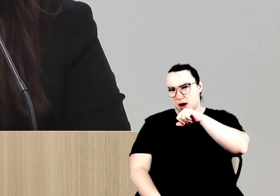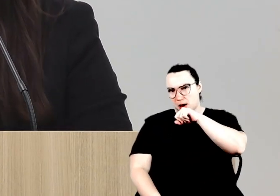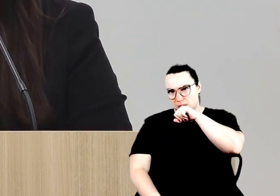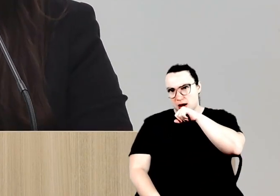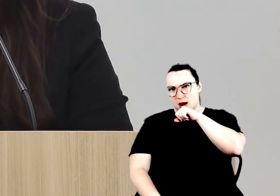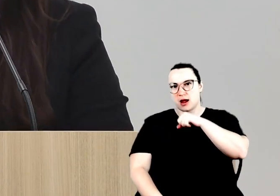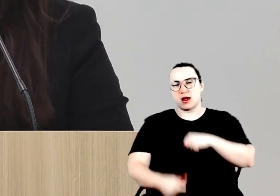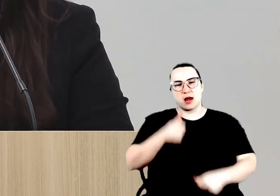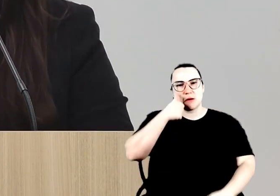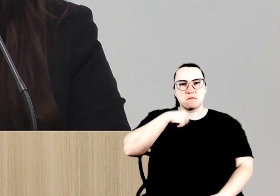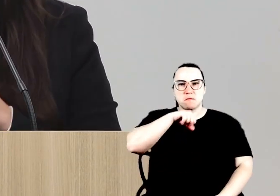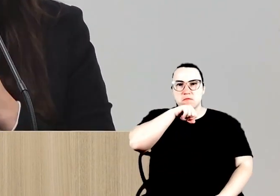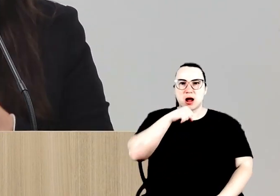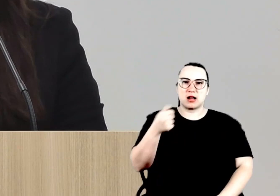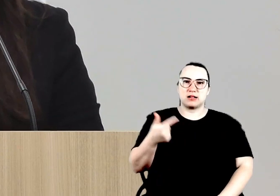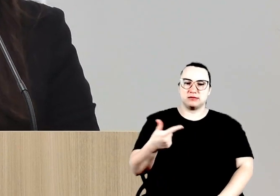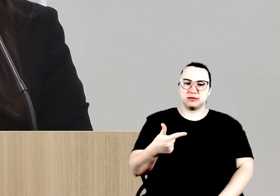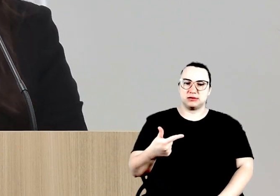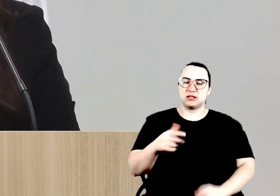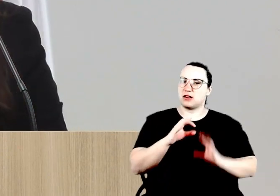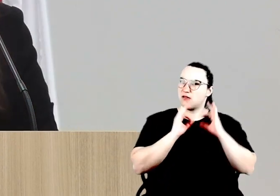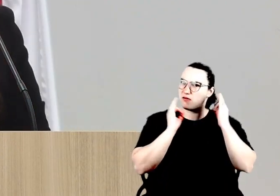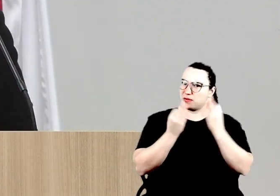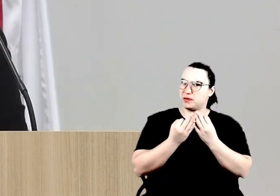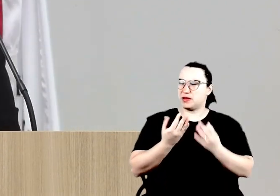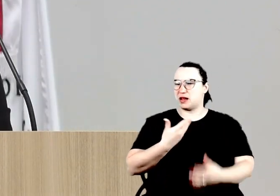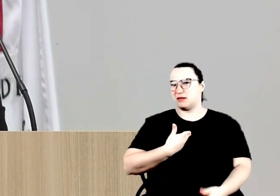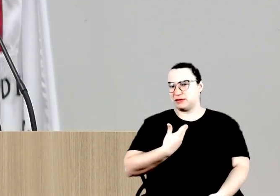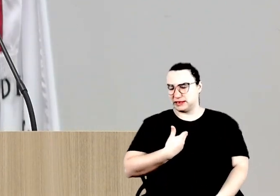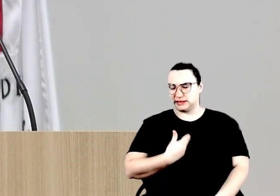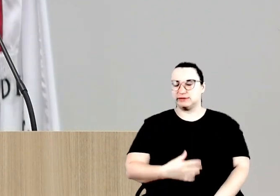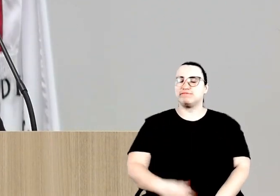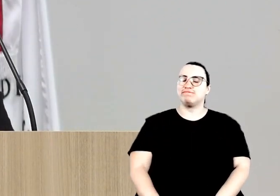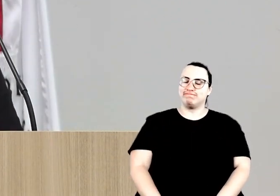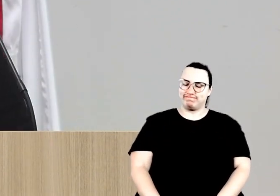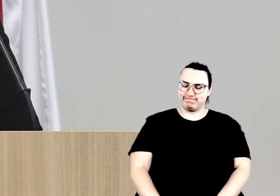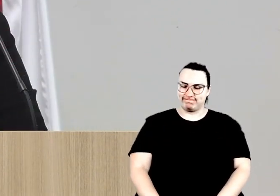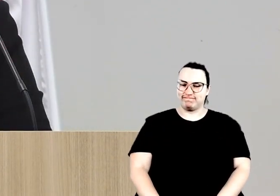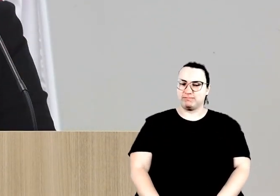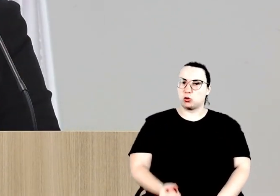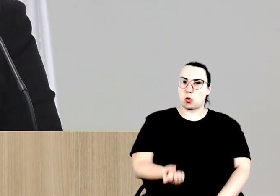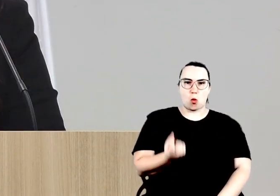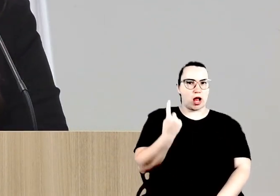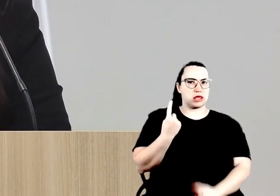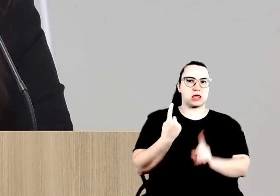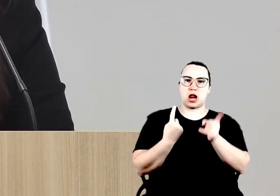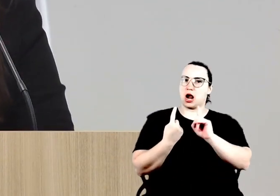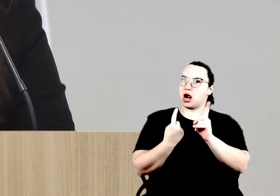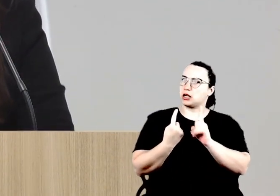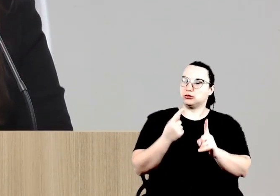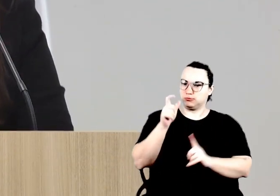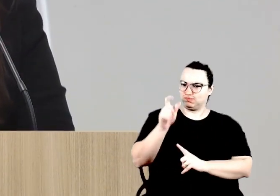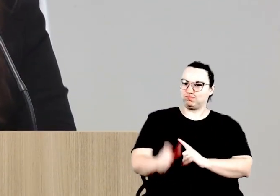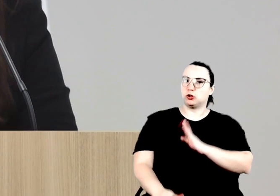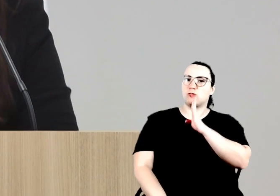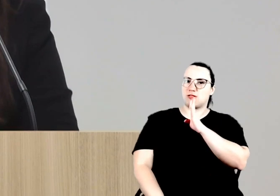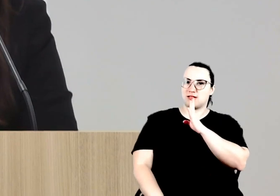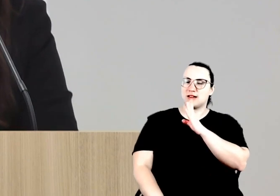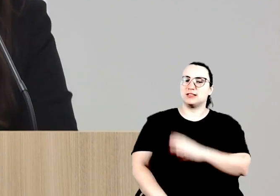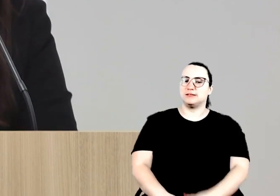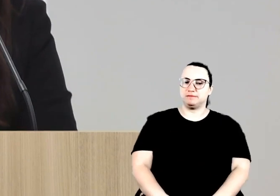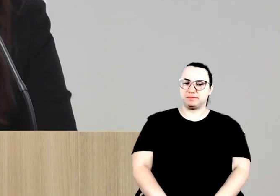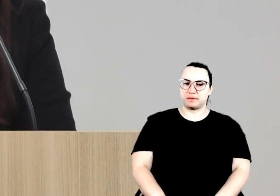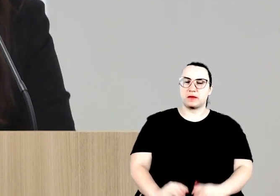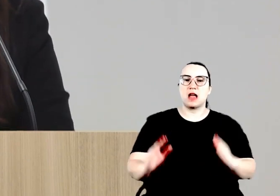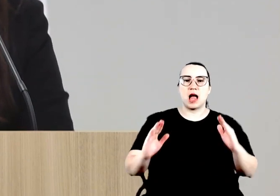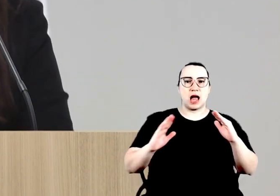madrasta, é um familiar, é um amigo. Não é um estranho. A casa das vítimas